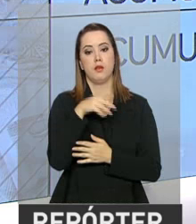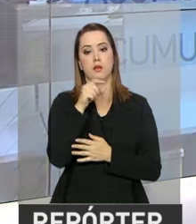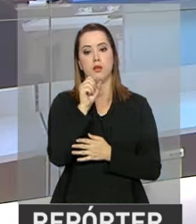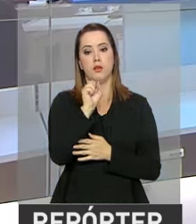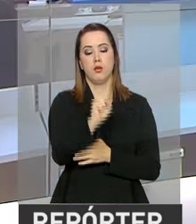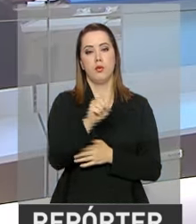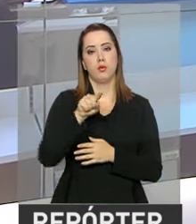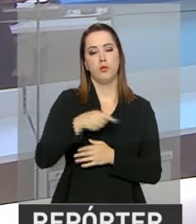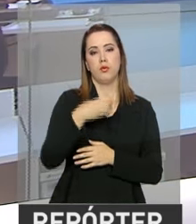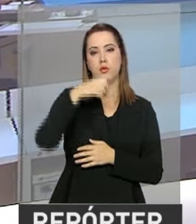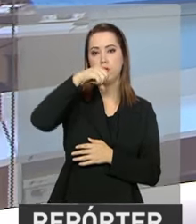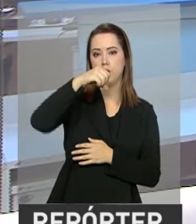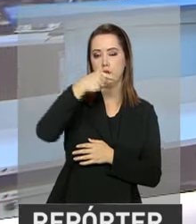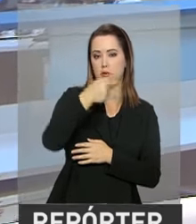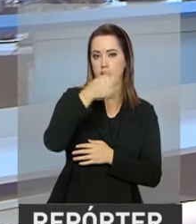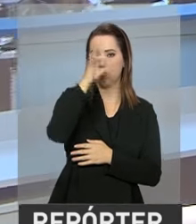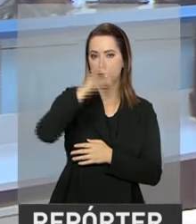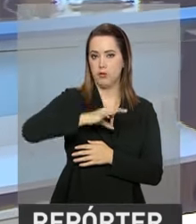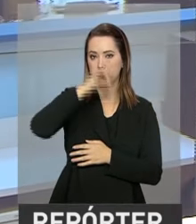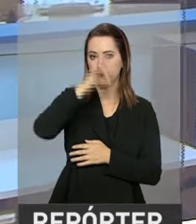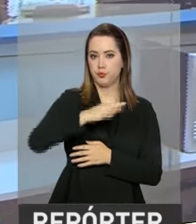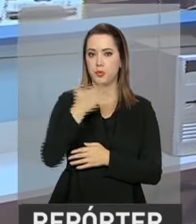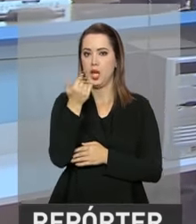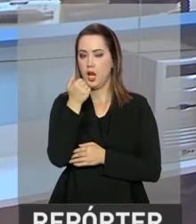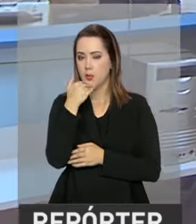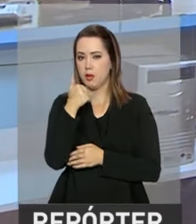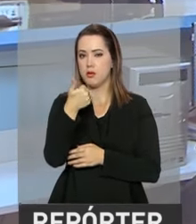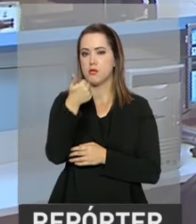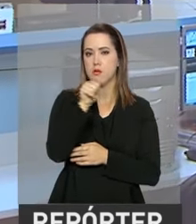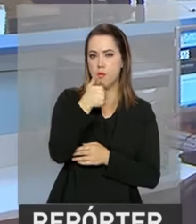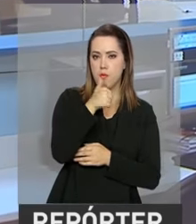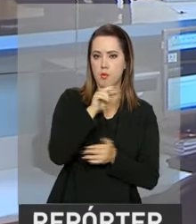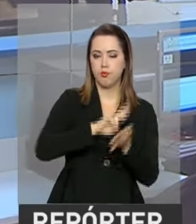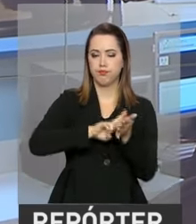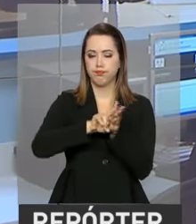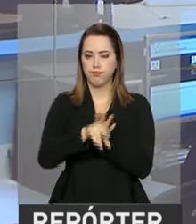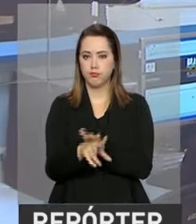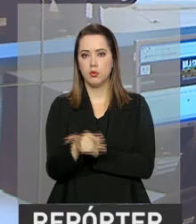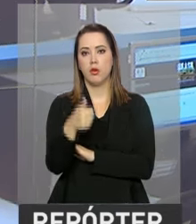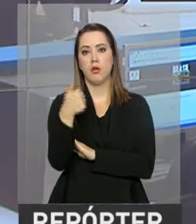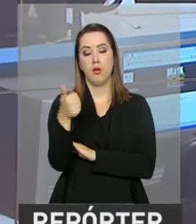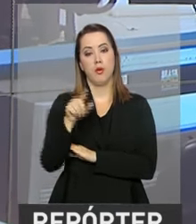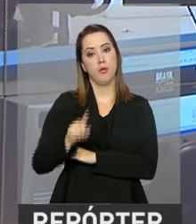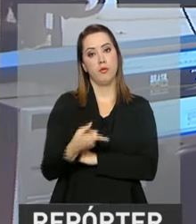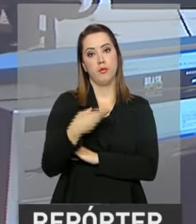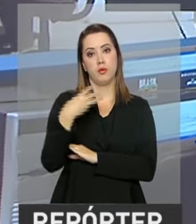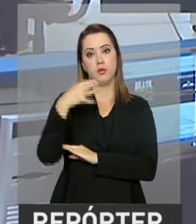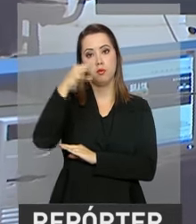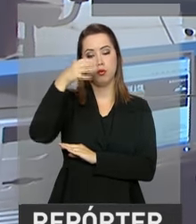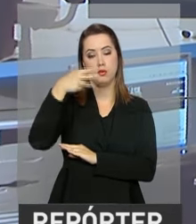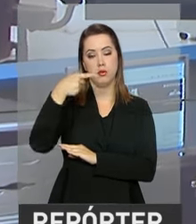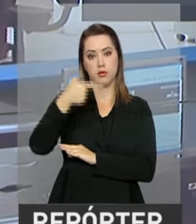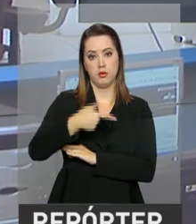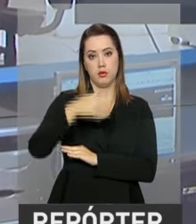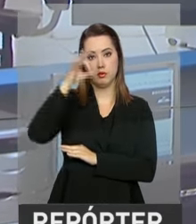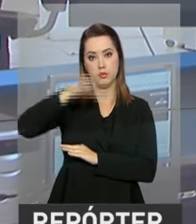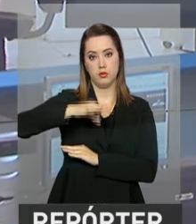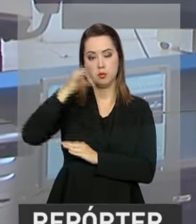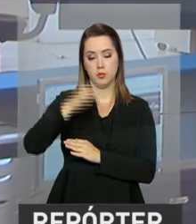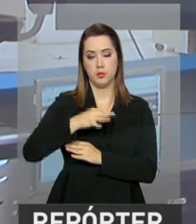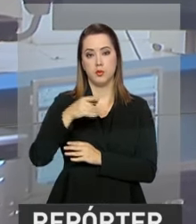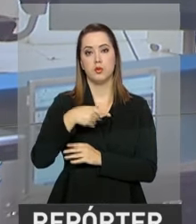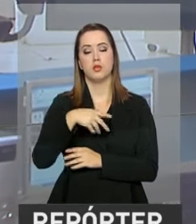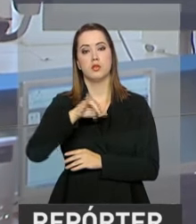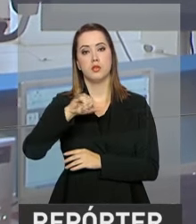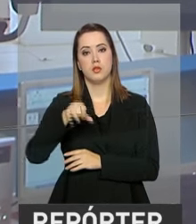8,97%. Segundo o IBGE, o grupo Alimentação e Bebidas, que de 1,32% em julho foi para